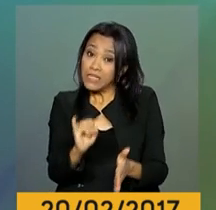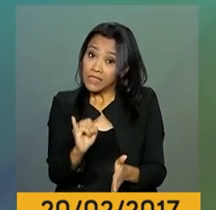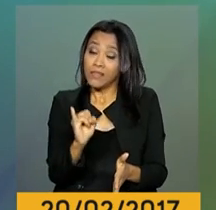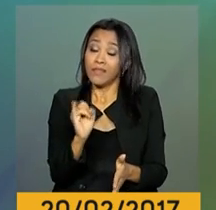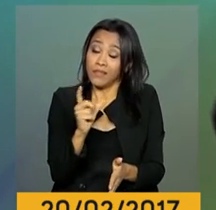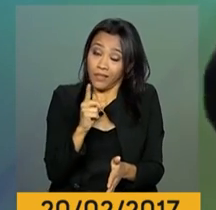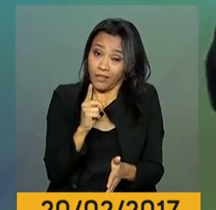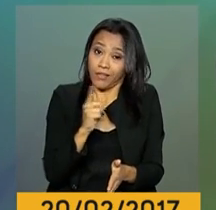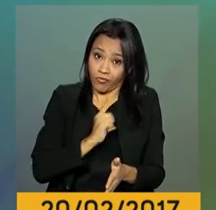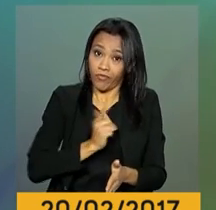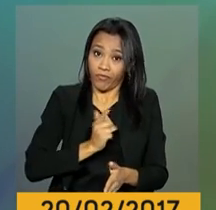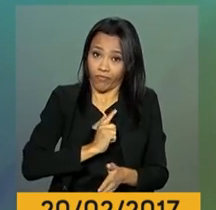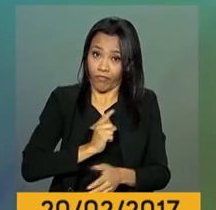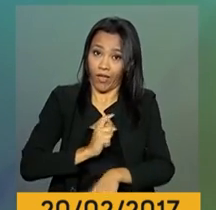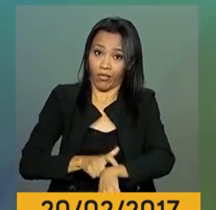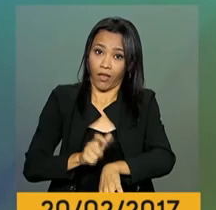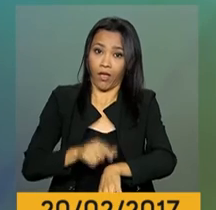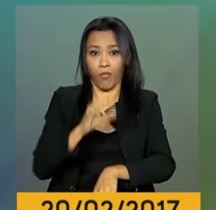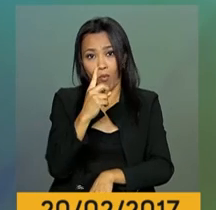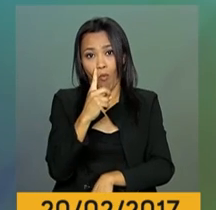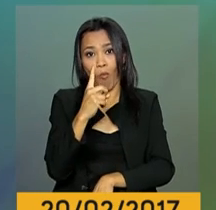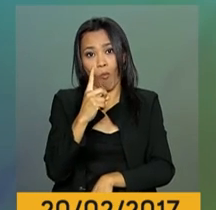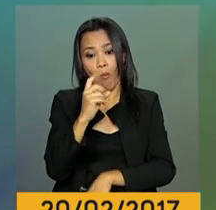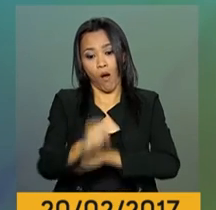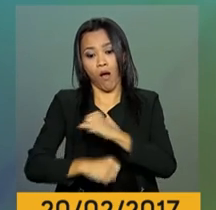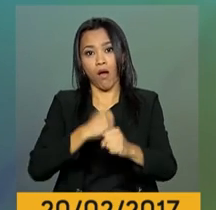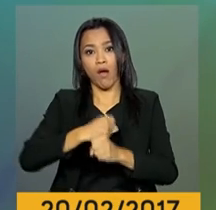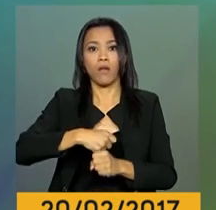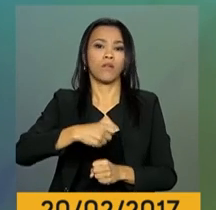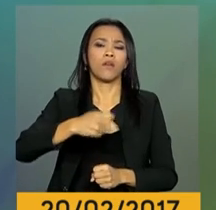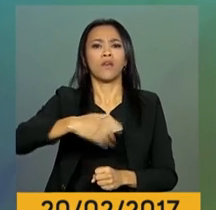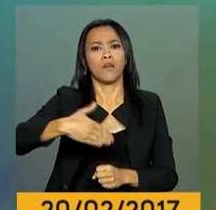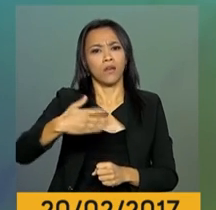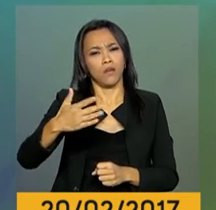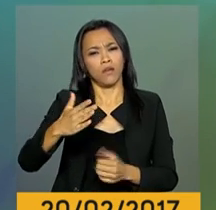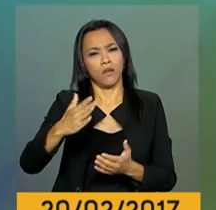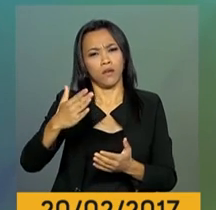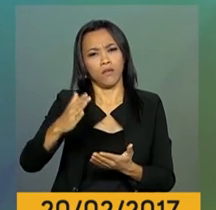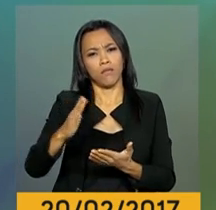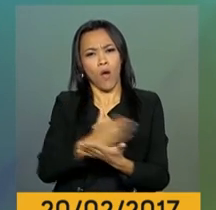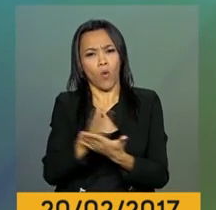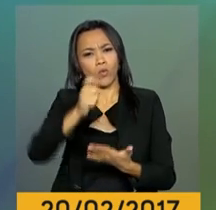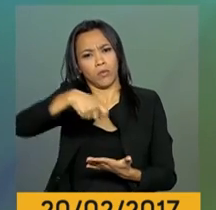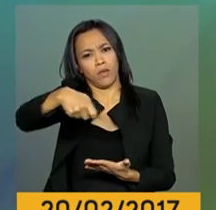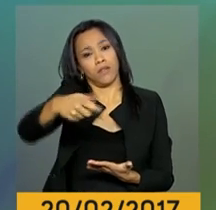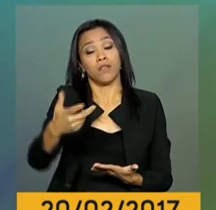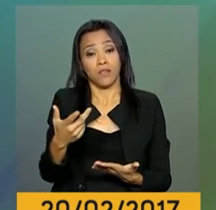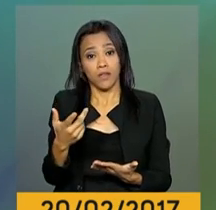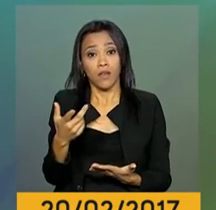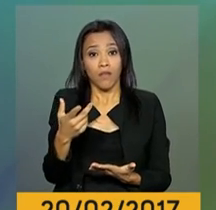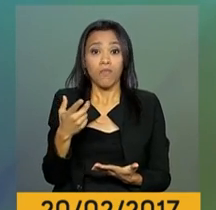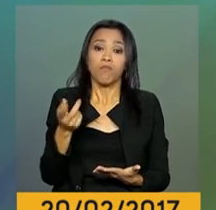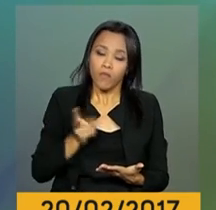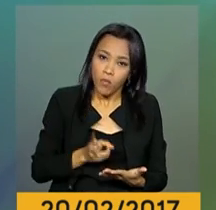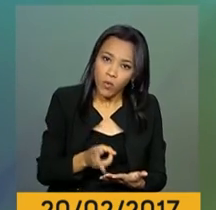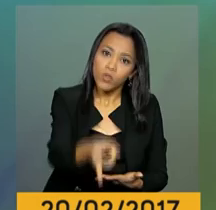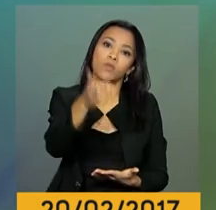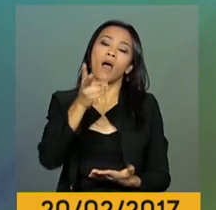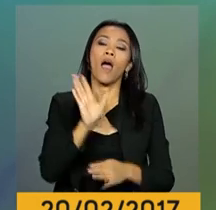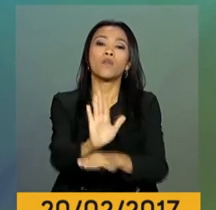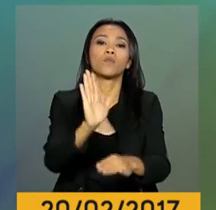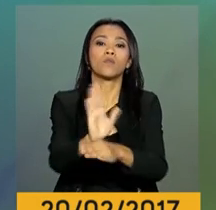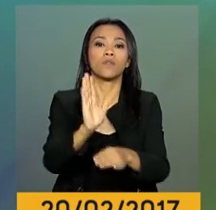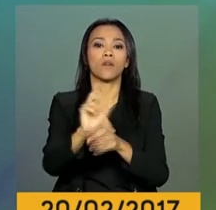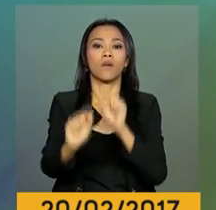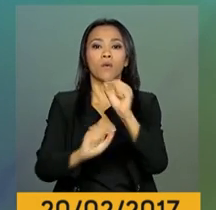agora 1 ano e 11 meses, 1 ano e 10 meses, se tempo houver, nós queremos caminhar ainda para ajudar o Congresso